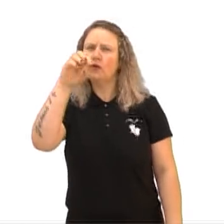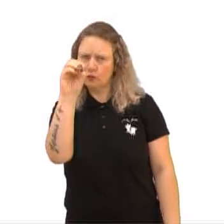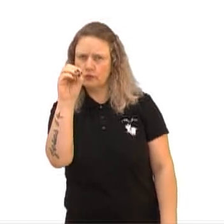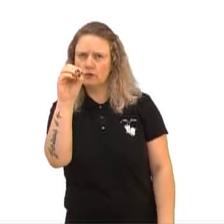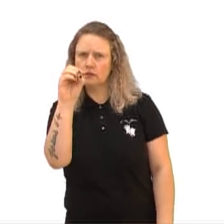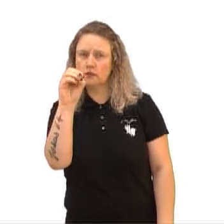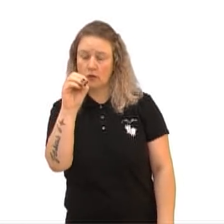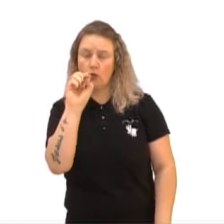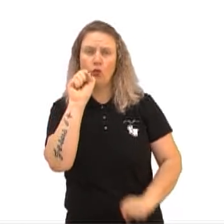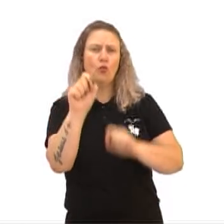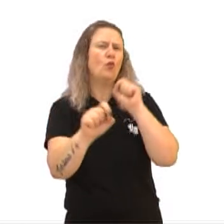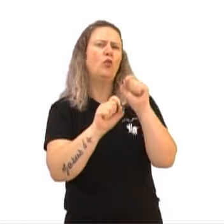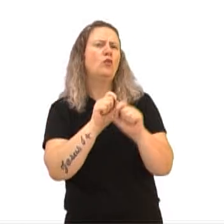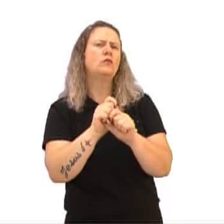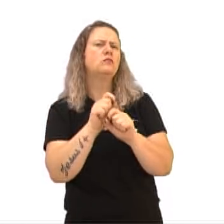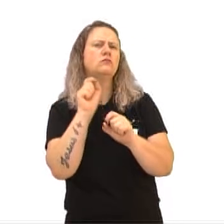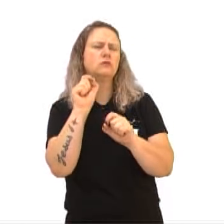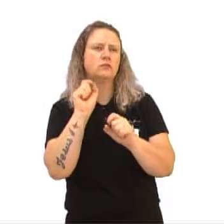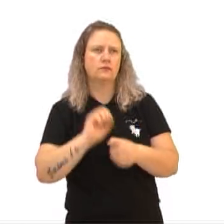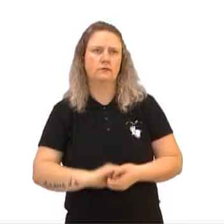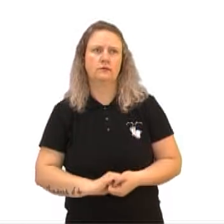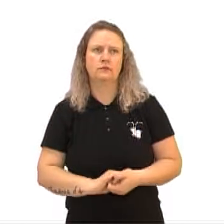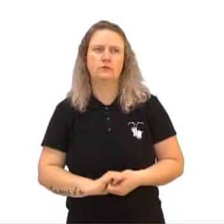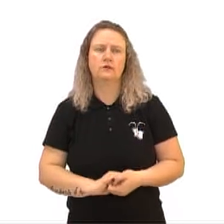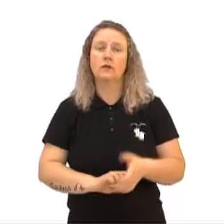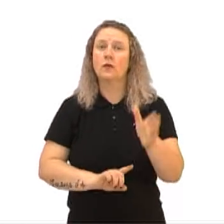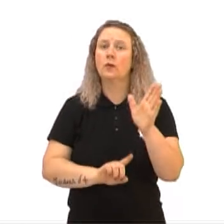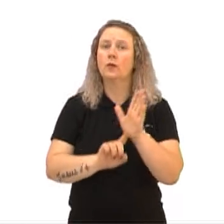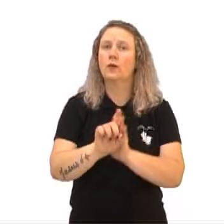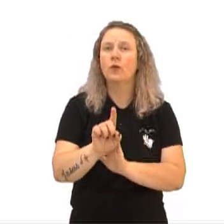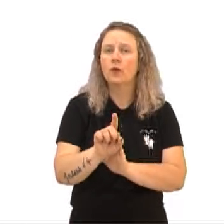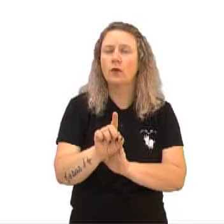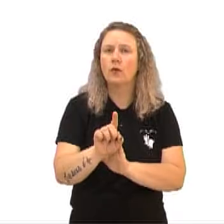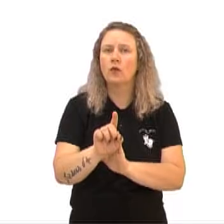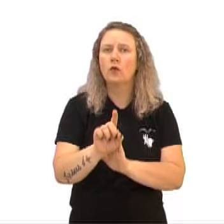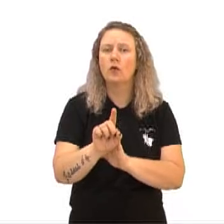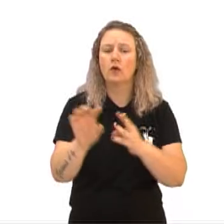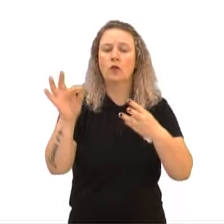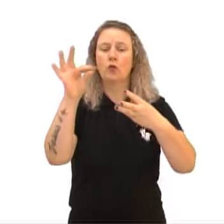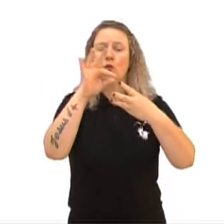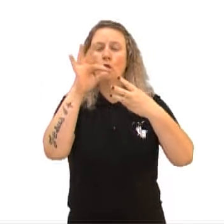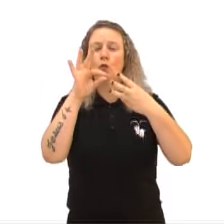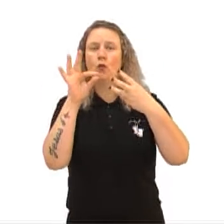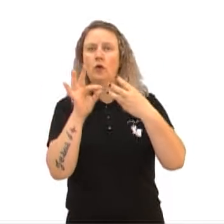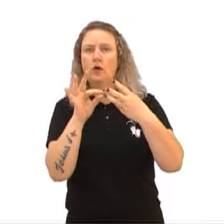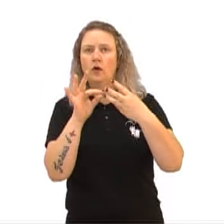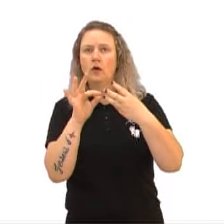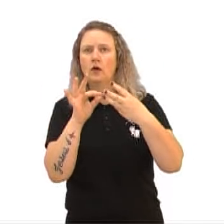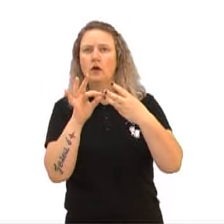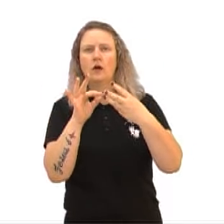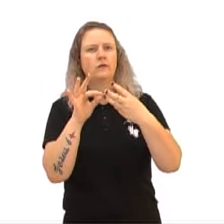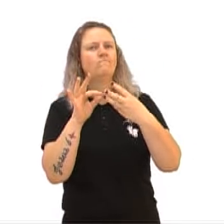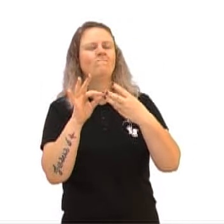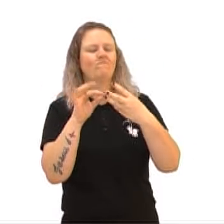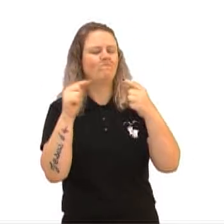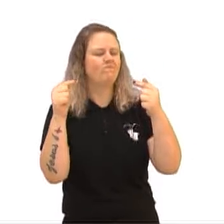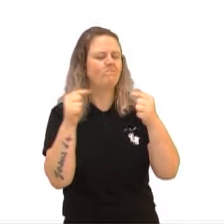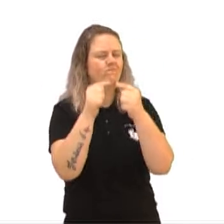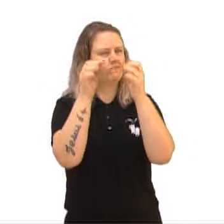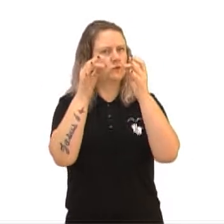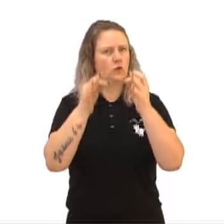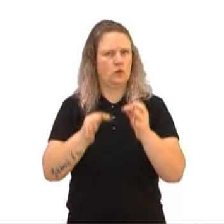movimento armorial. E aí a questão é, para a gente assinalar a alternativa que mais representa a ideia que ele